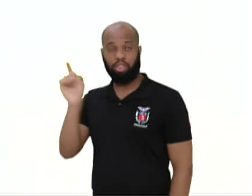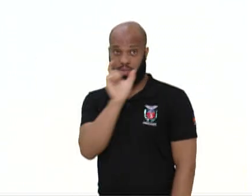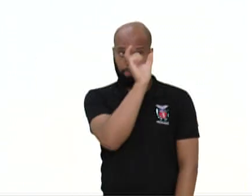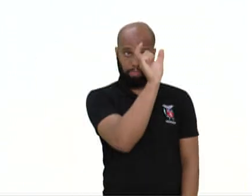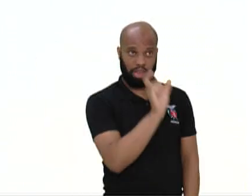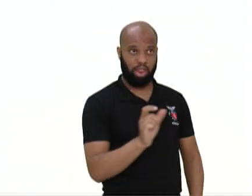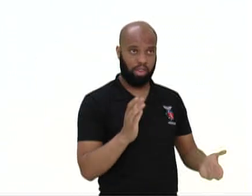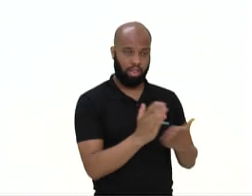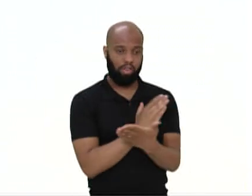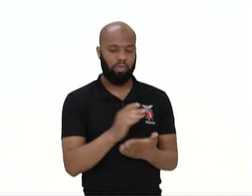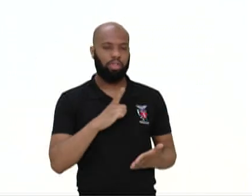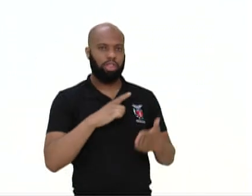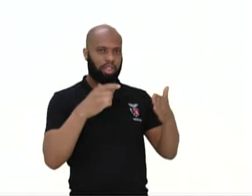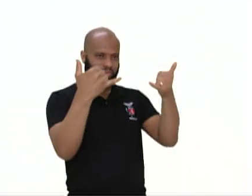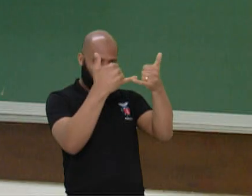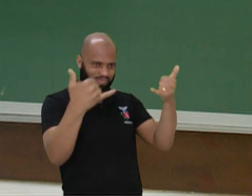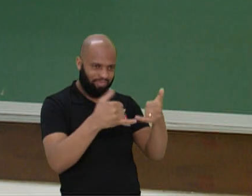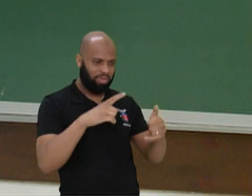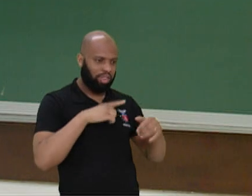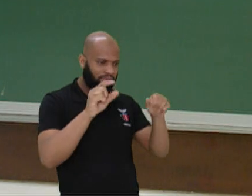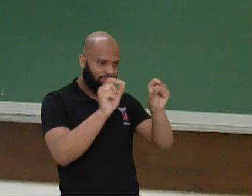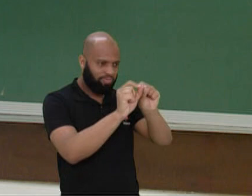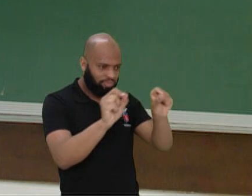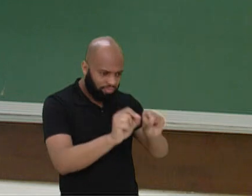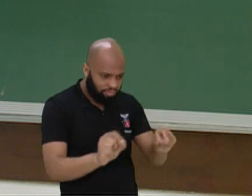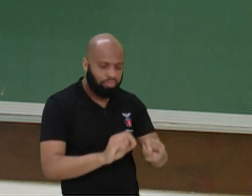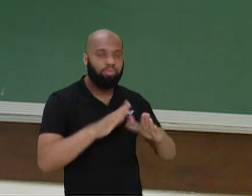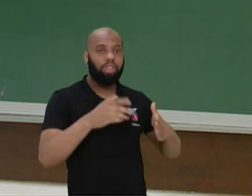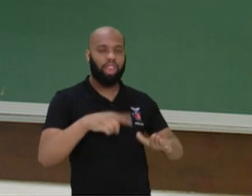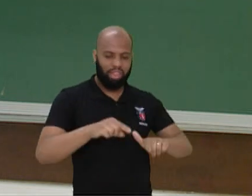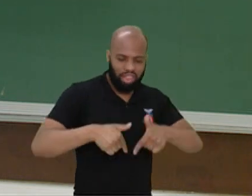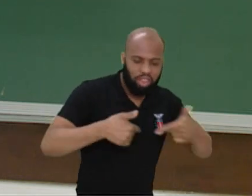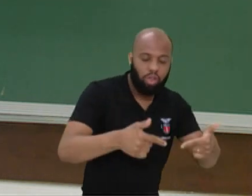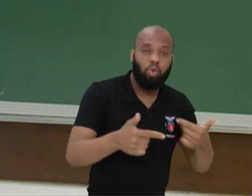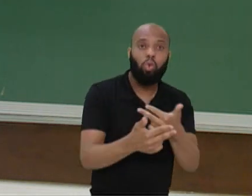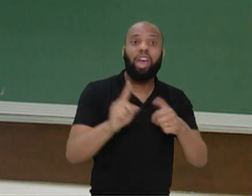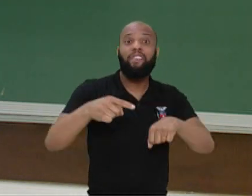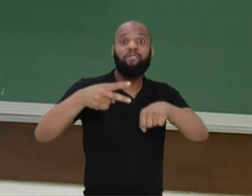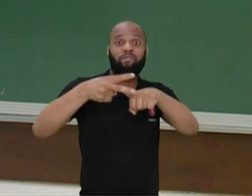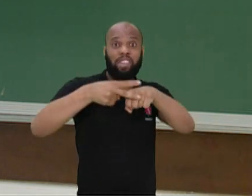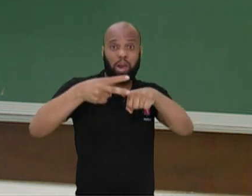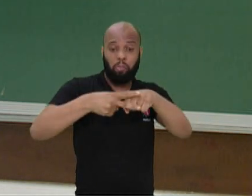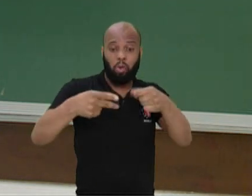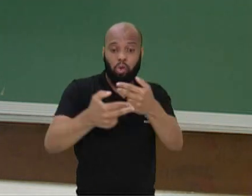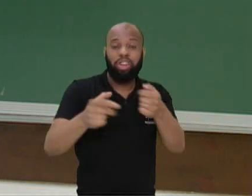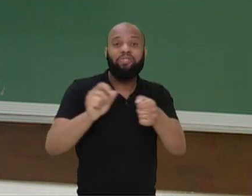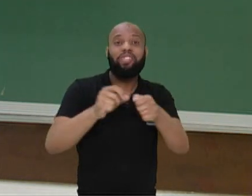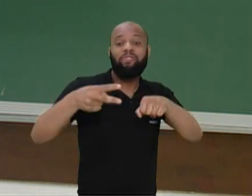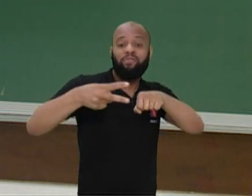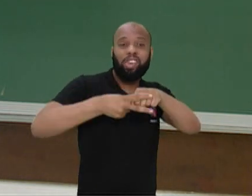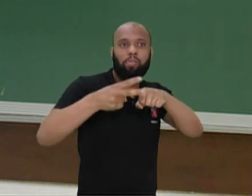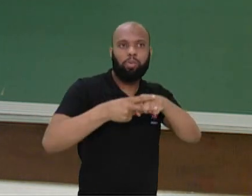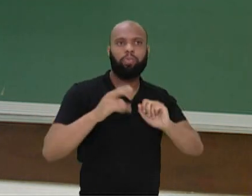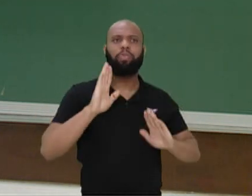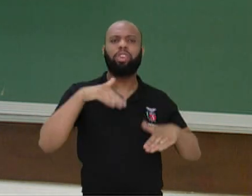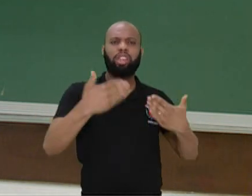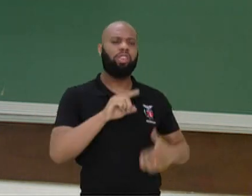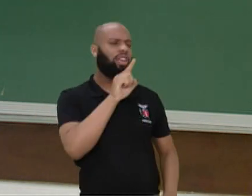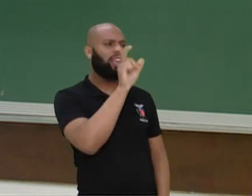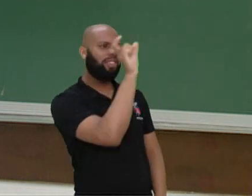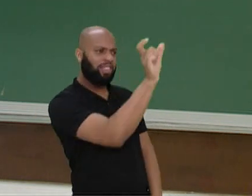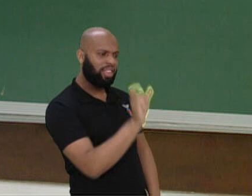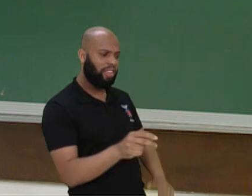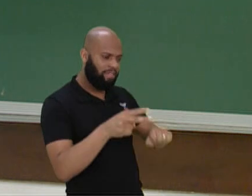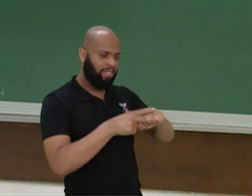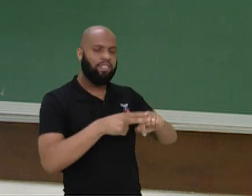algumas palavras grifadas, sublinhadas, né? E elas são ações, são verbos, na verdade. E esses verbos, essas ações,